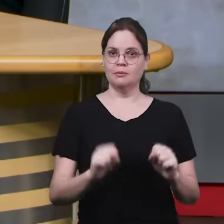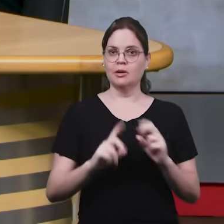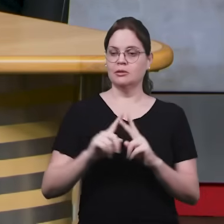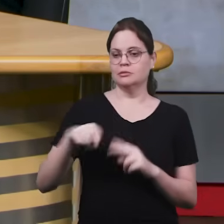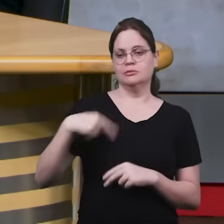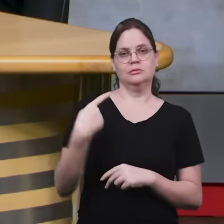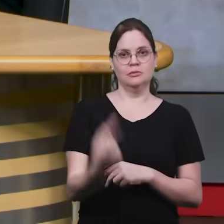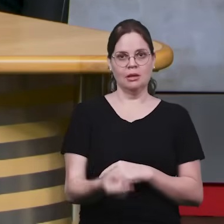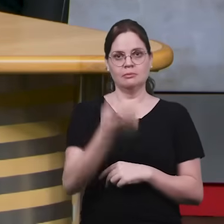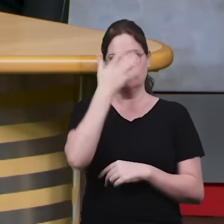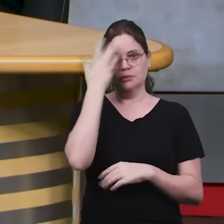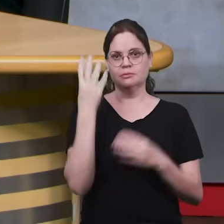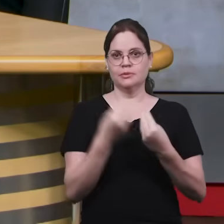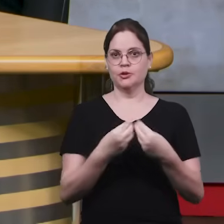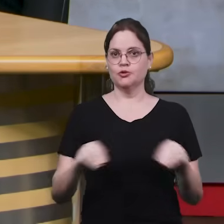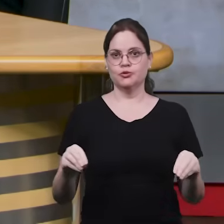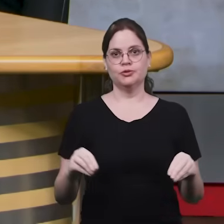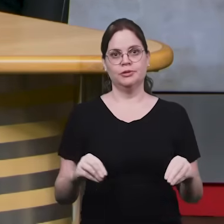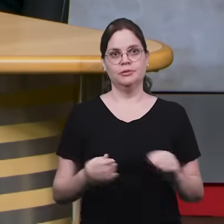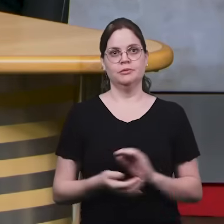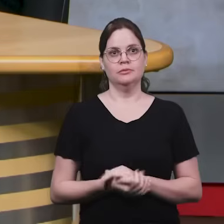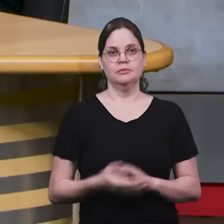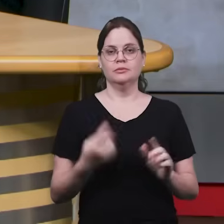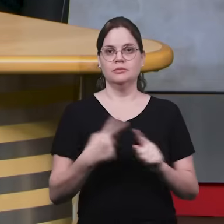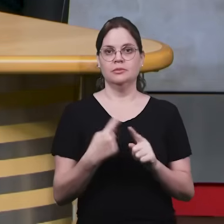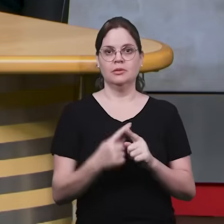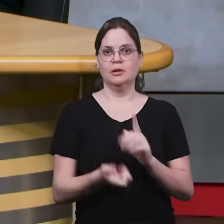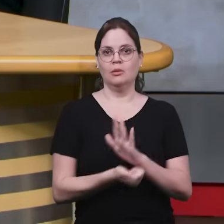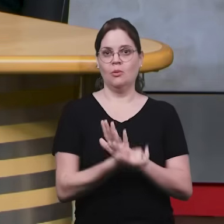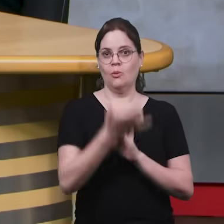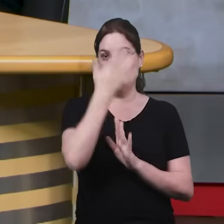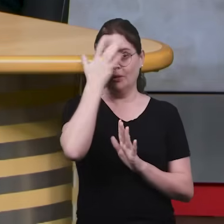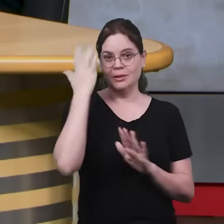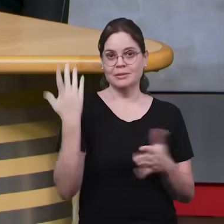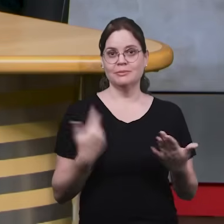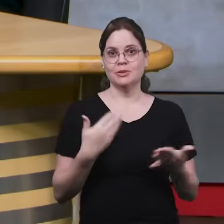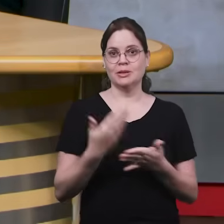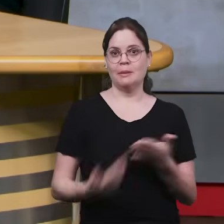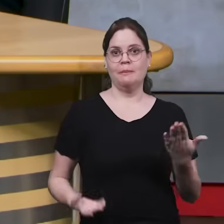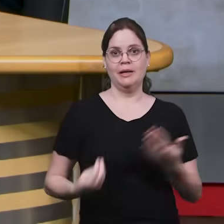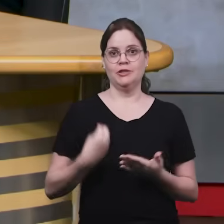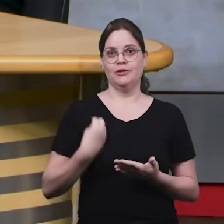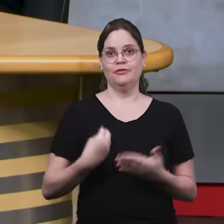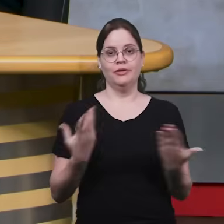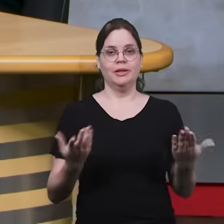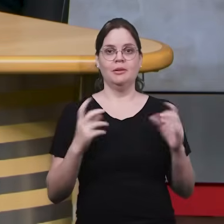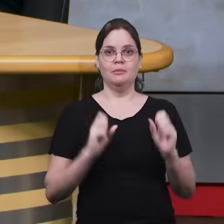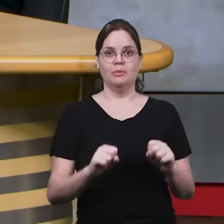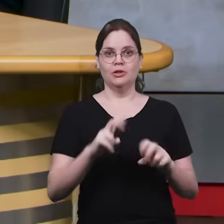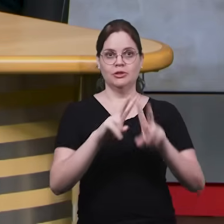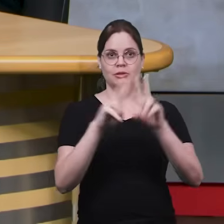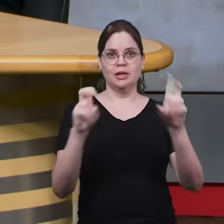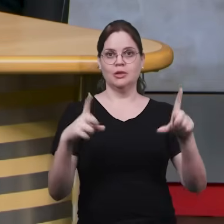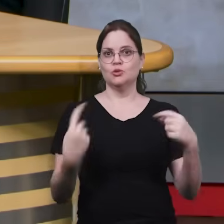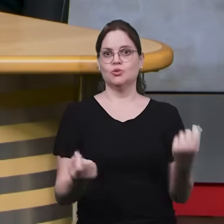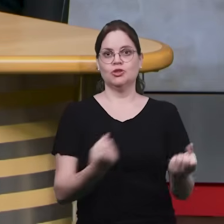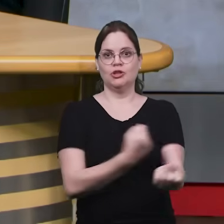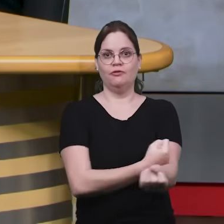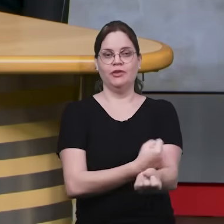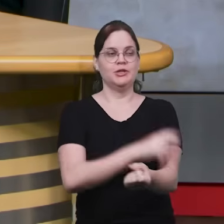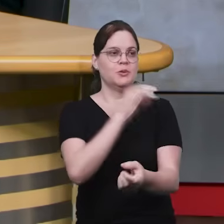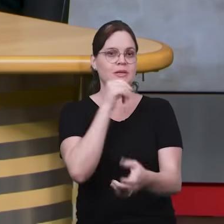isso, obviamente, leva muitas pessoas a prejuízo. Haja vista quantas pessoas que destroem a vida, seja nos vícios, e quando falo